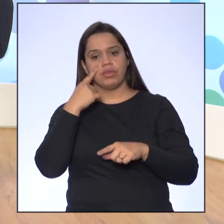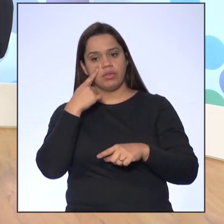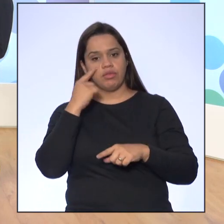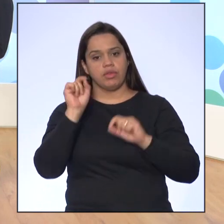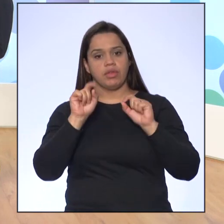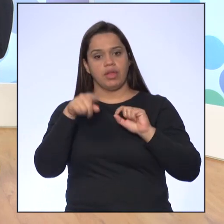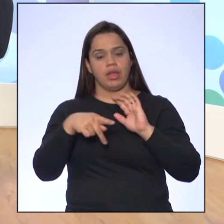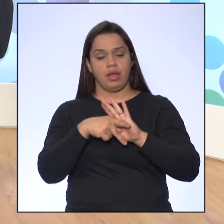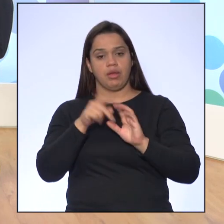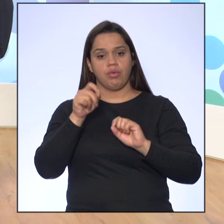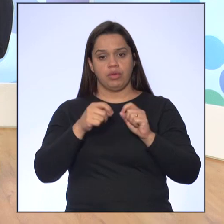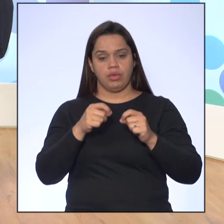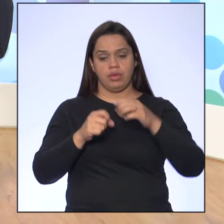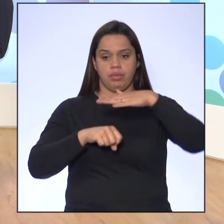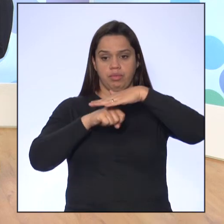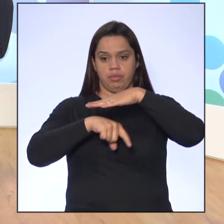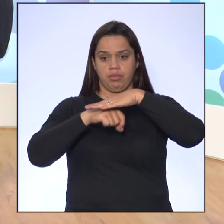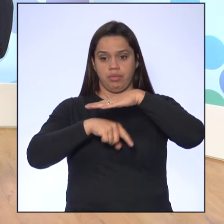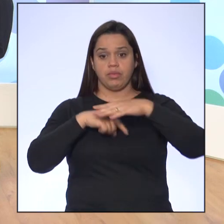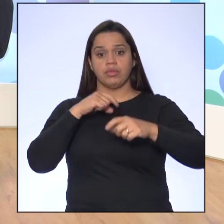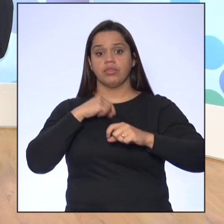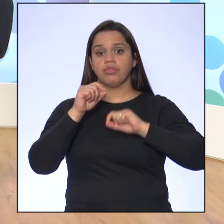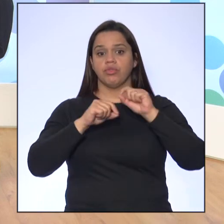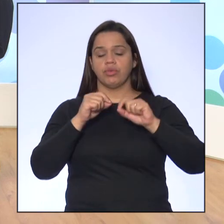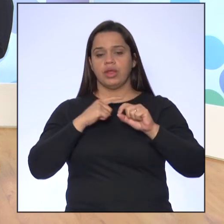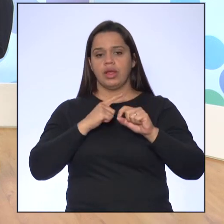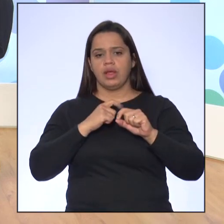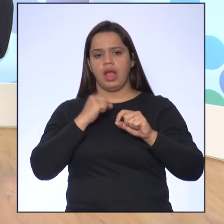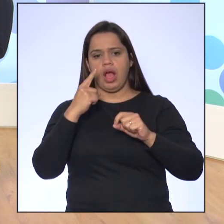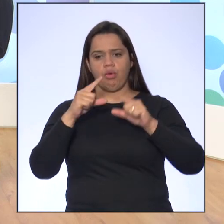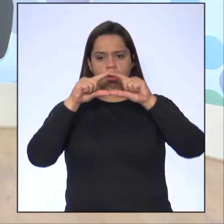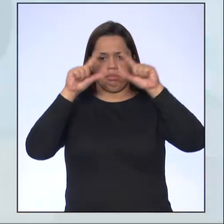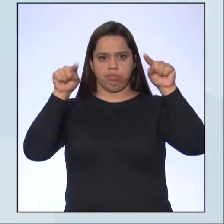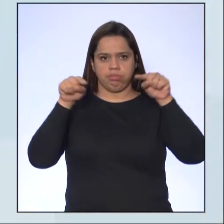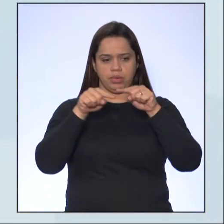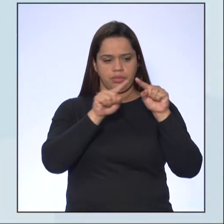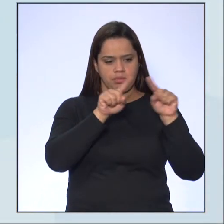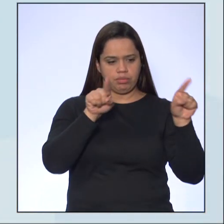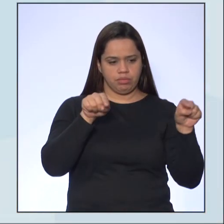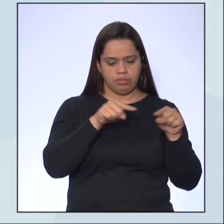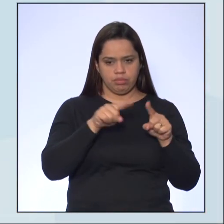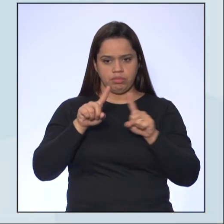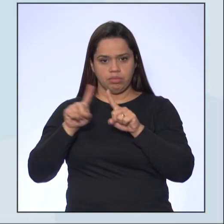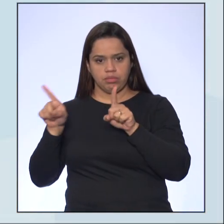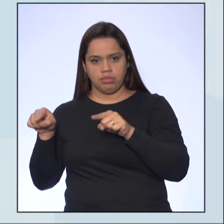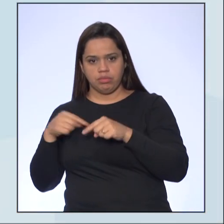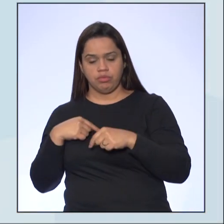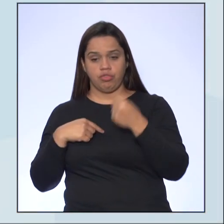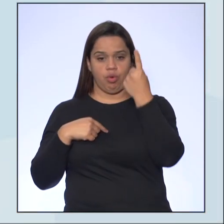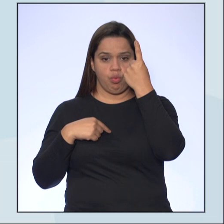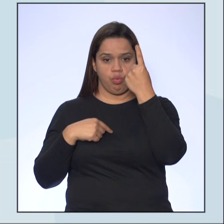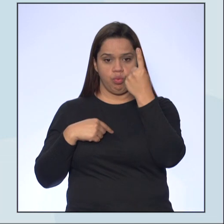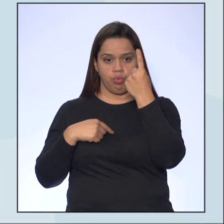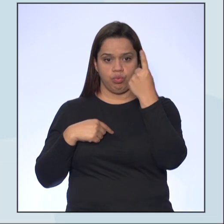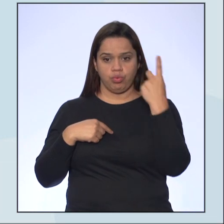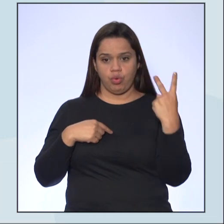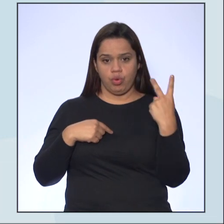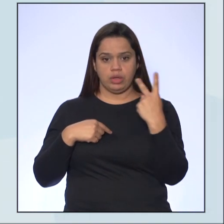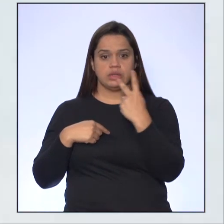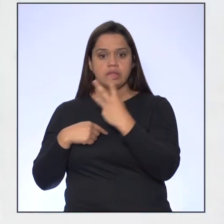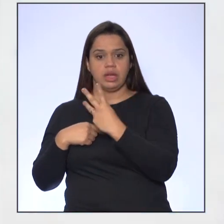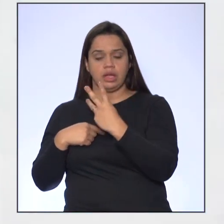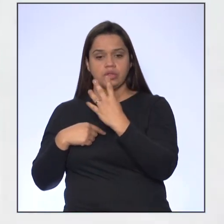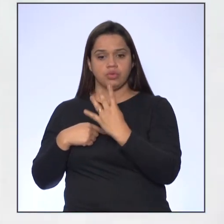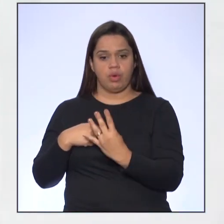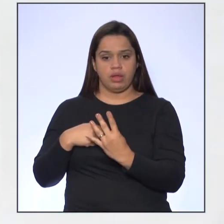a questão do fluxograma, então tinham algumas lacunas. Essas lacunas, então eu tinha a lacuna 1, 2, 3,